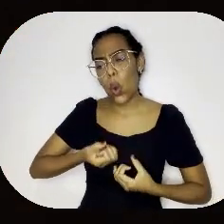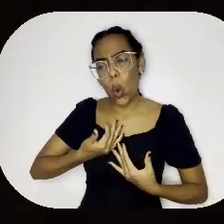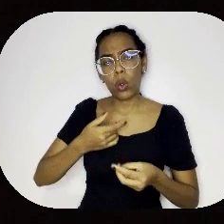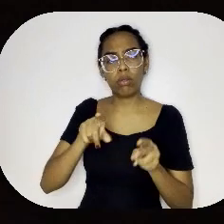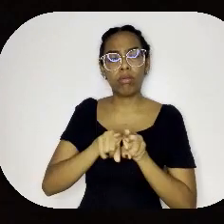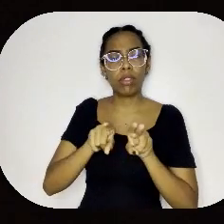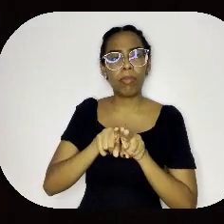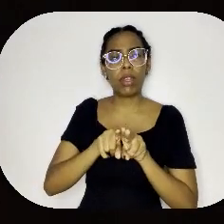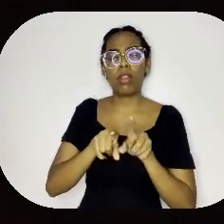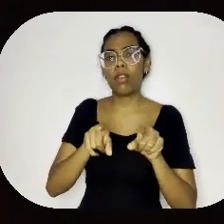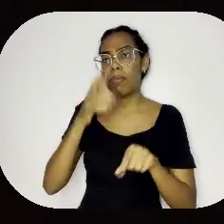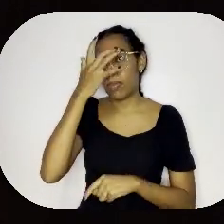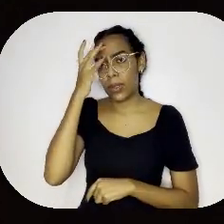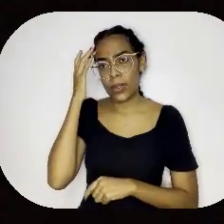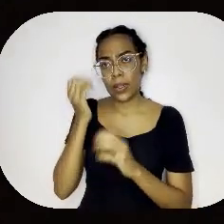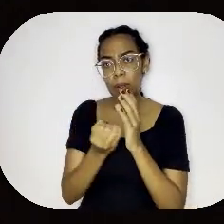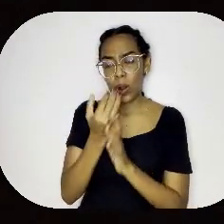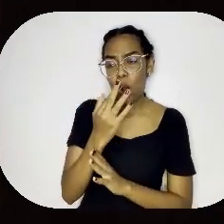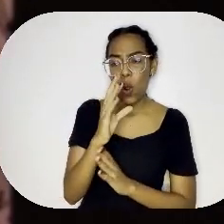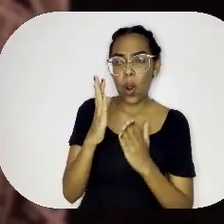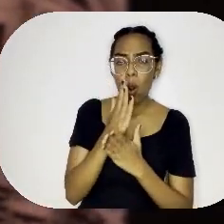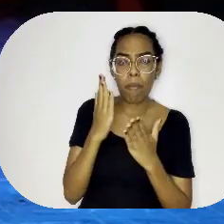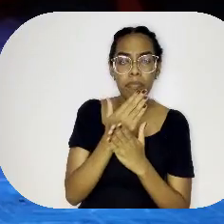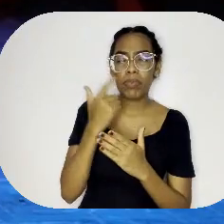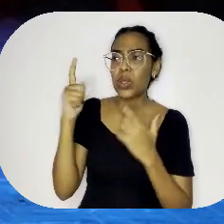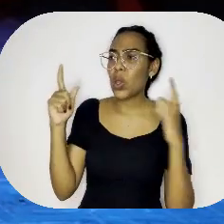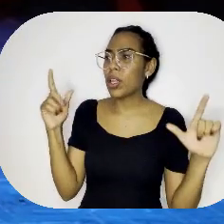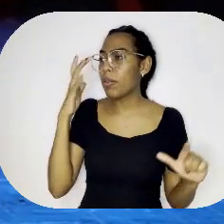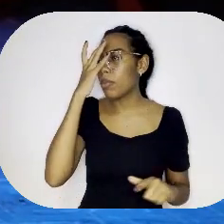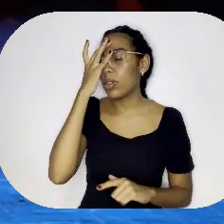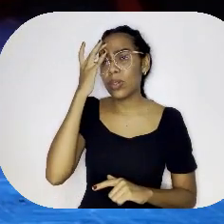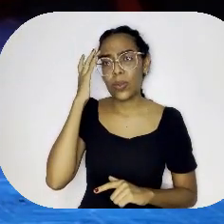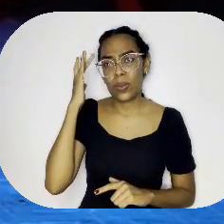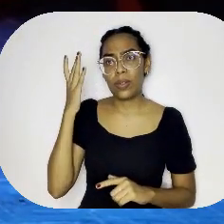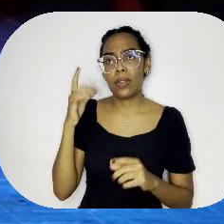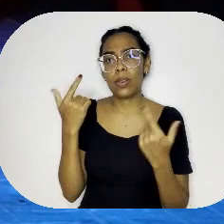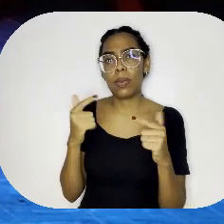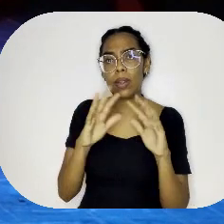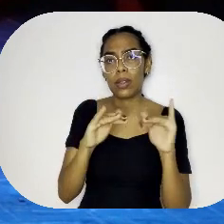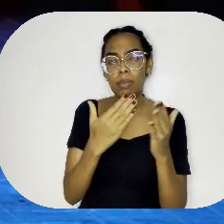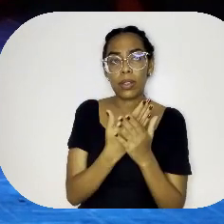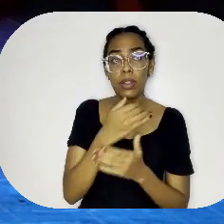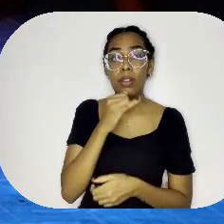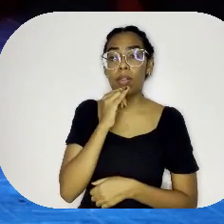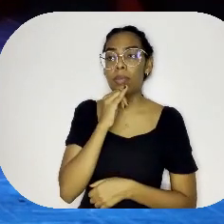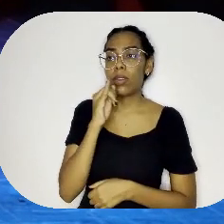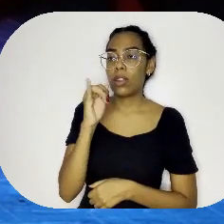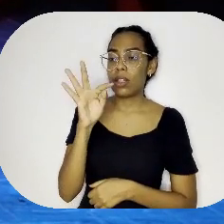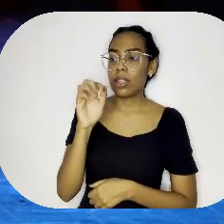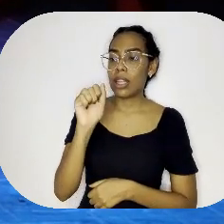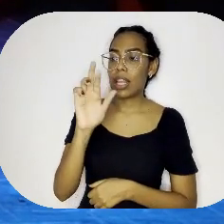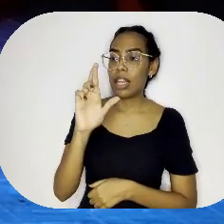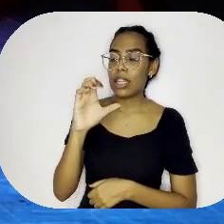escola, tantos contistas, romancistas, cronistas, tanta gente importante pra nossa literatura, tanta gente que a gente nem